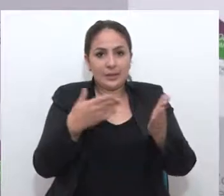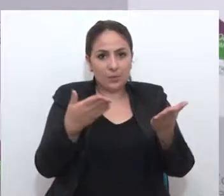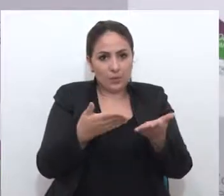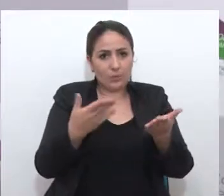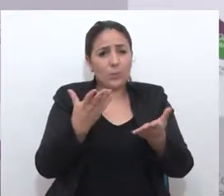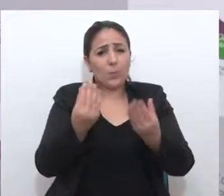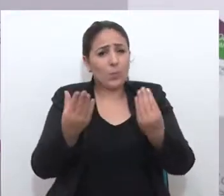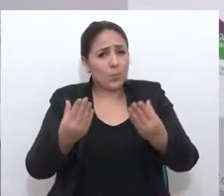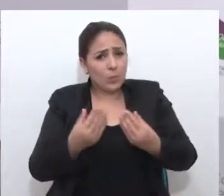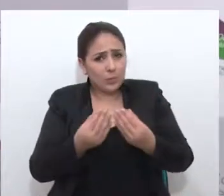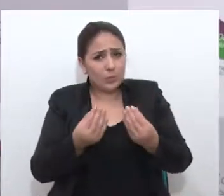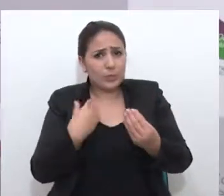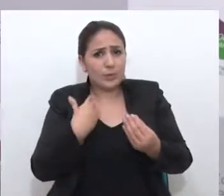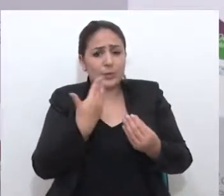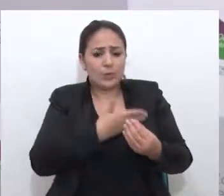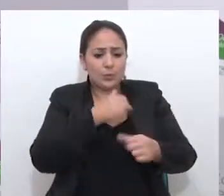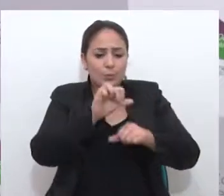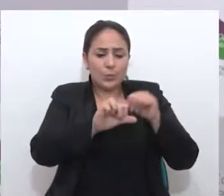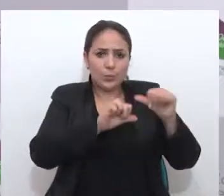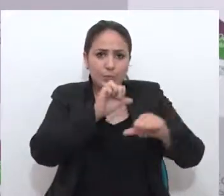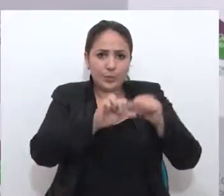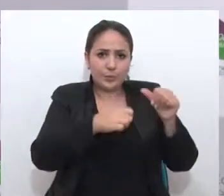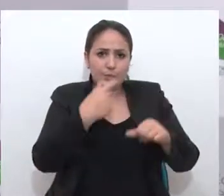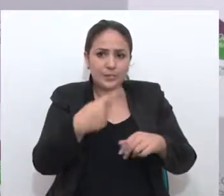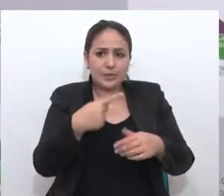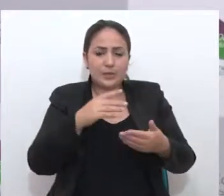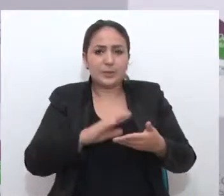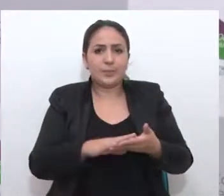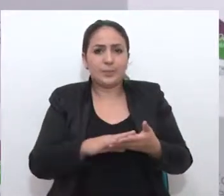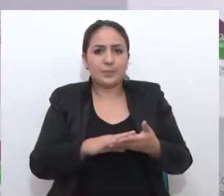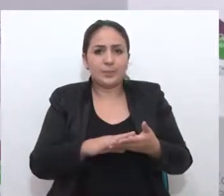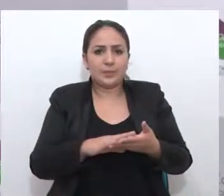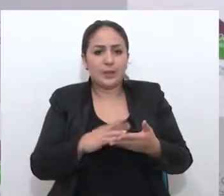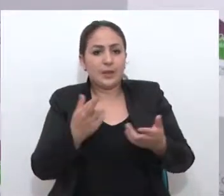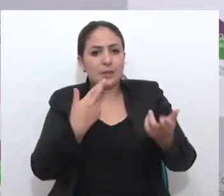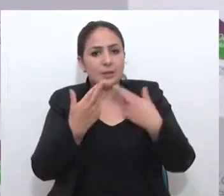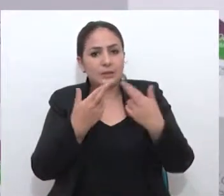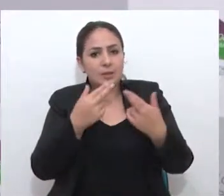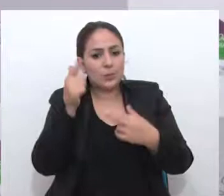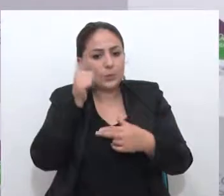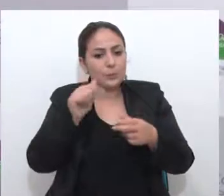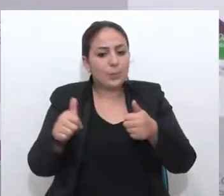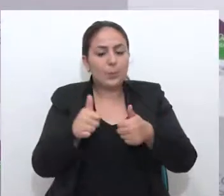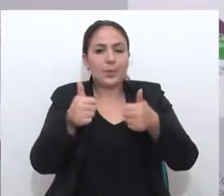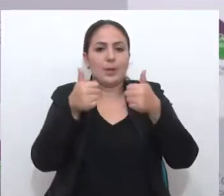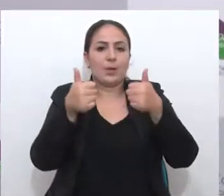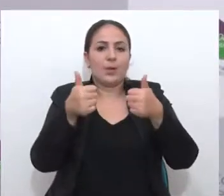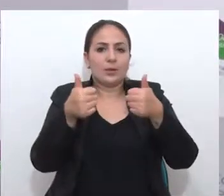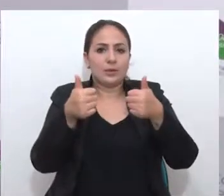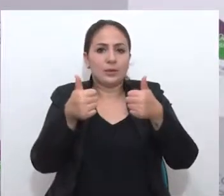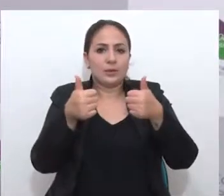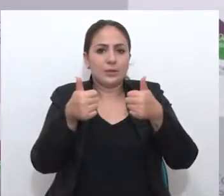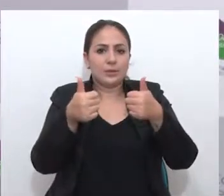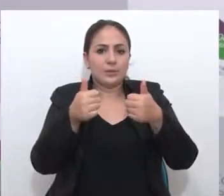para agora, muito daquilo que nós mudamos aqui, que foi no sentido de estabelecer uma melhor